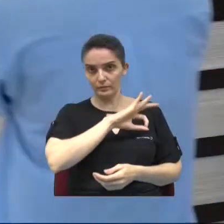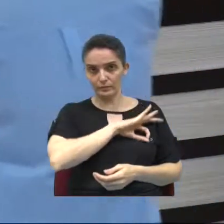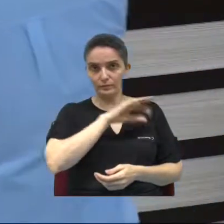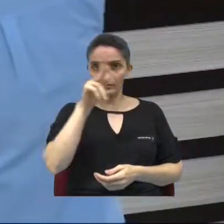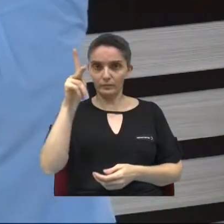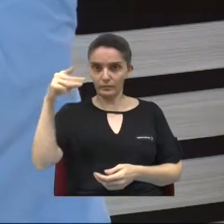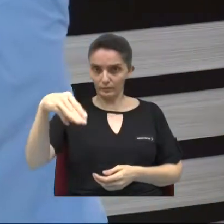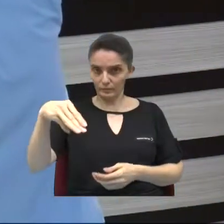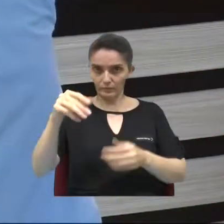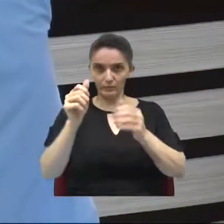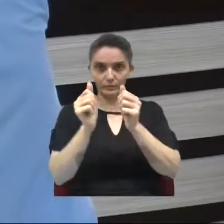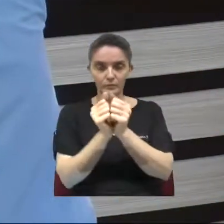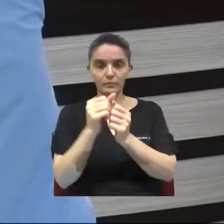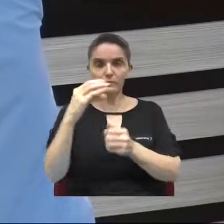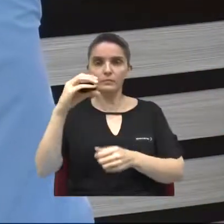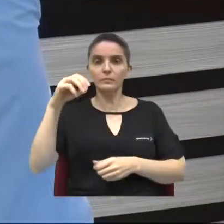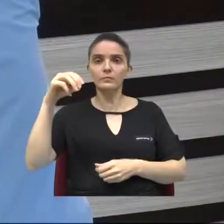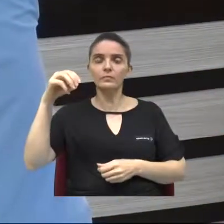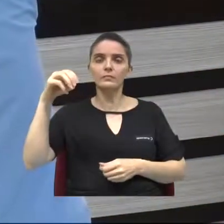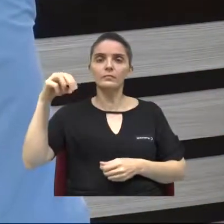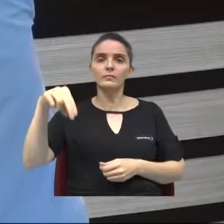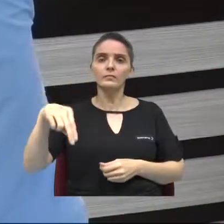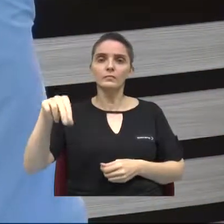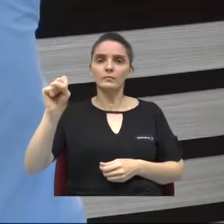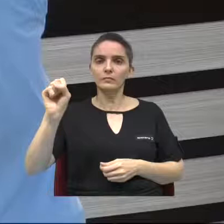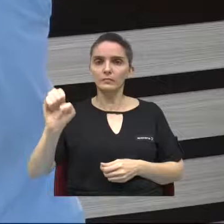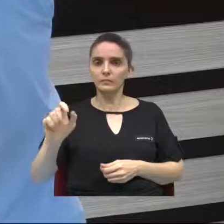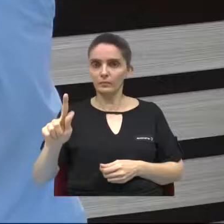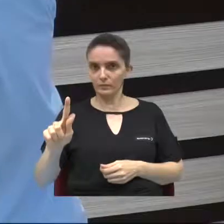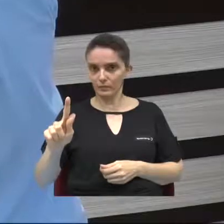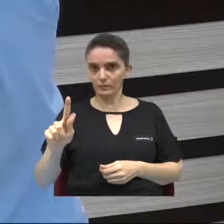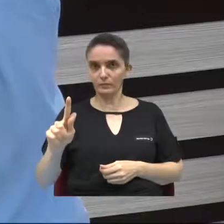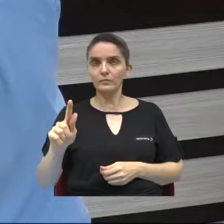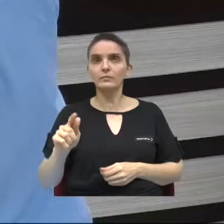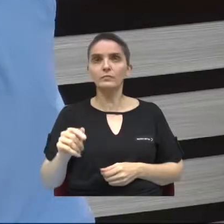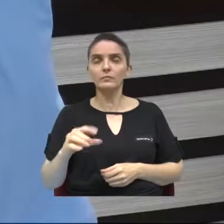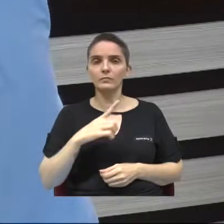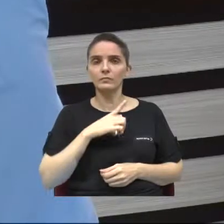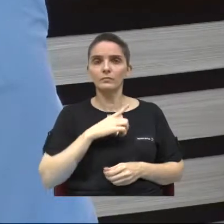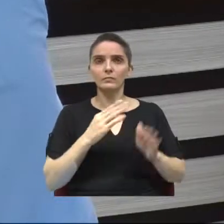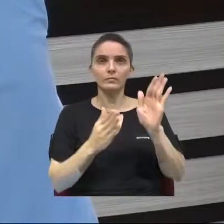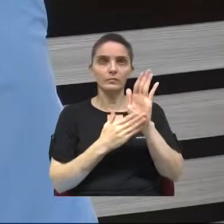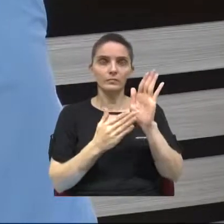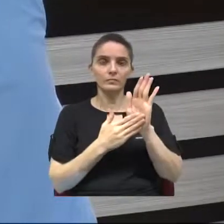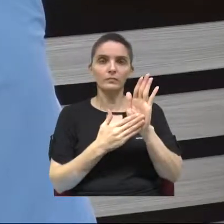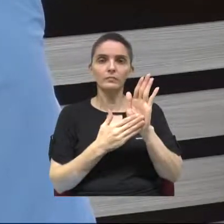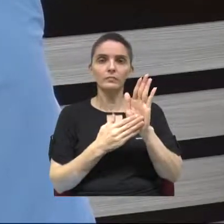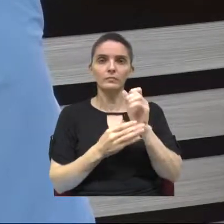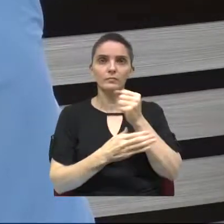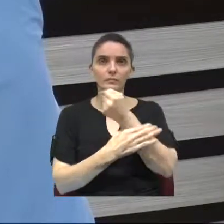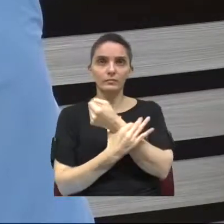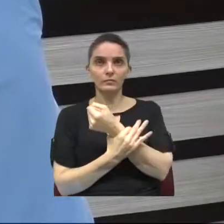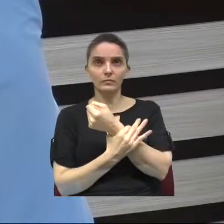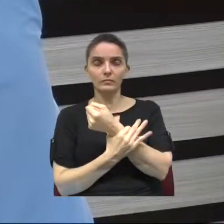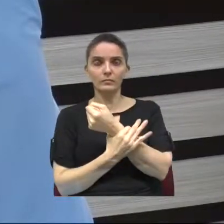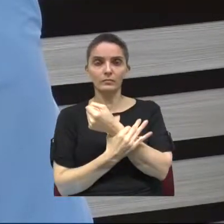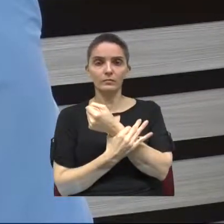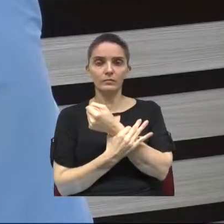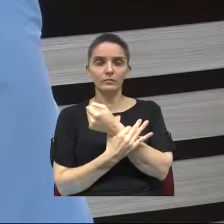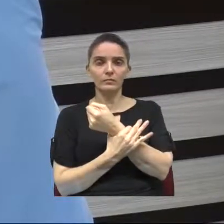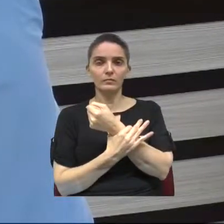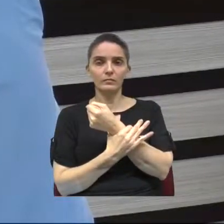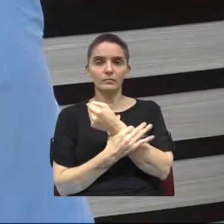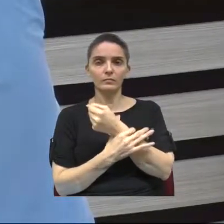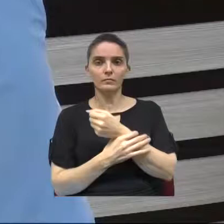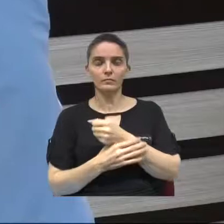junto com o CONSEG, eles estão fazendo uma proposta de segurança comunitária,